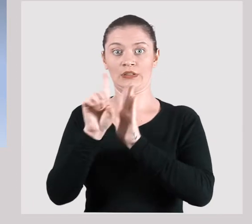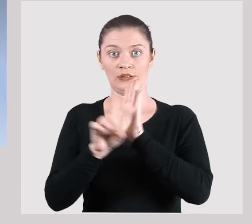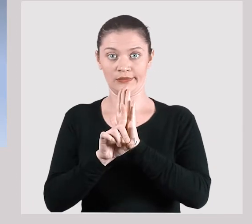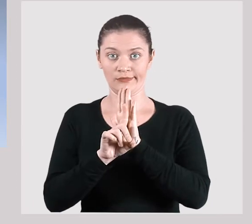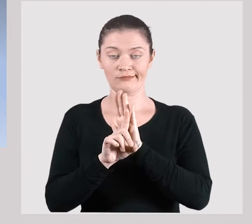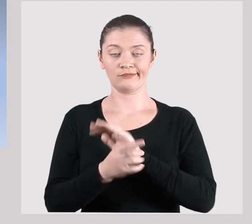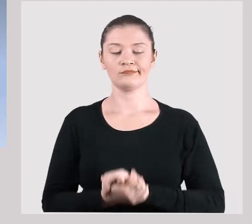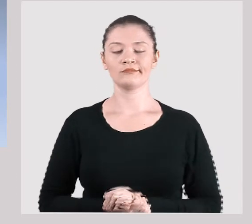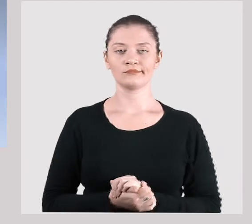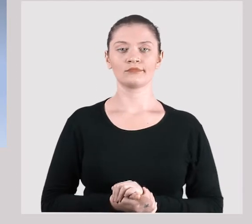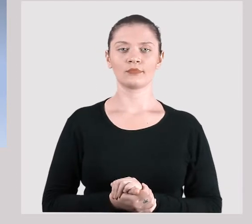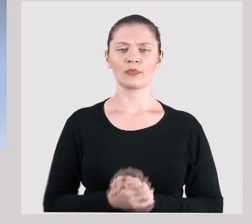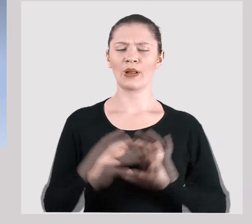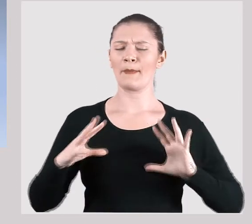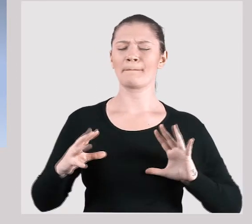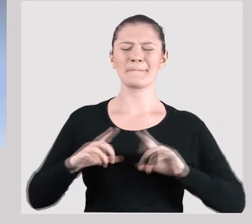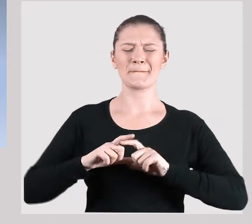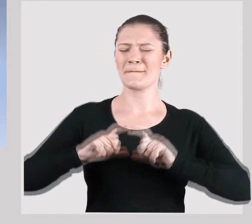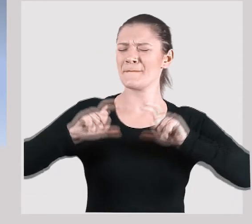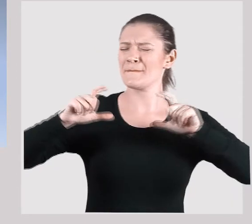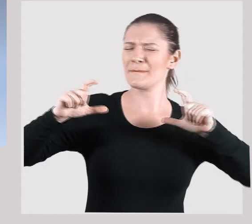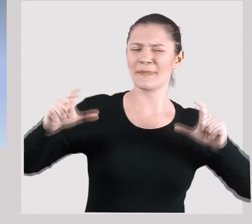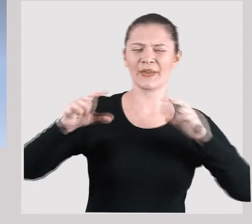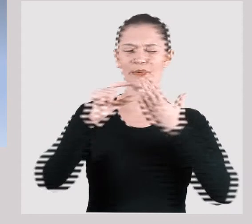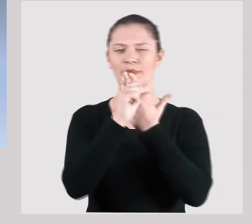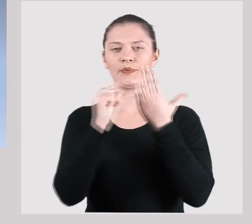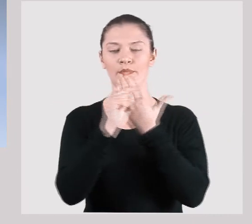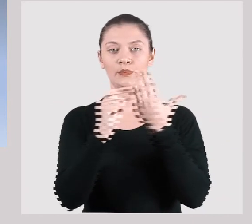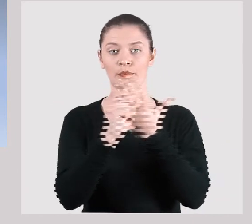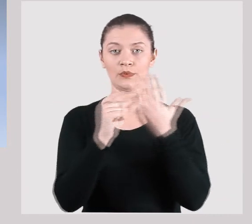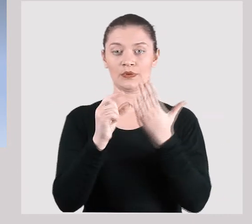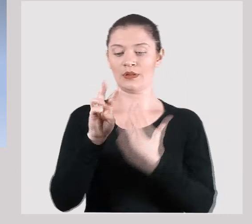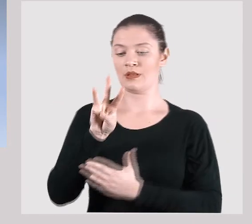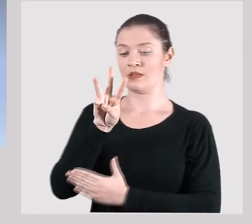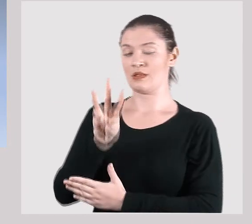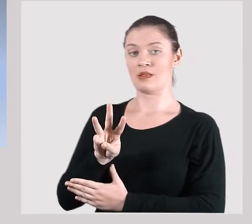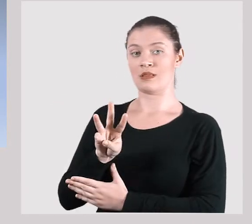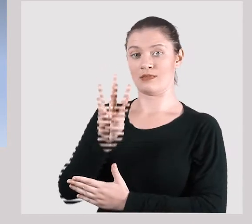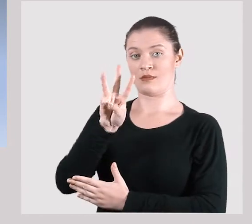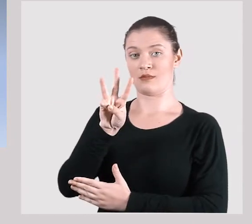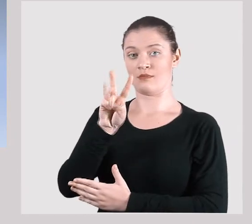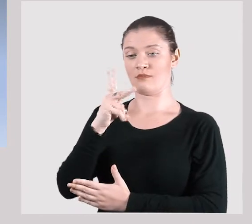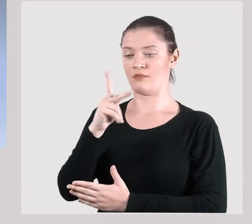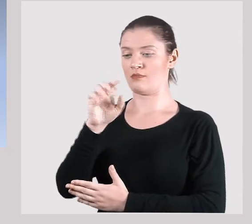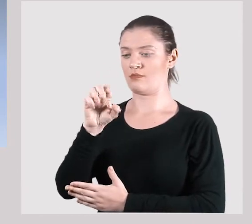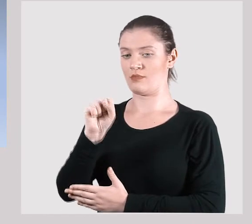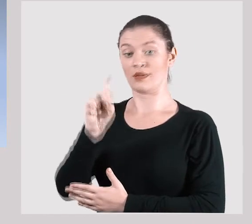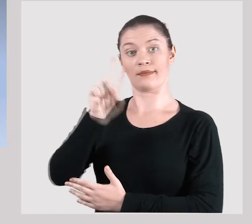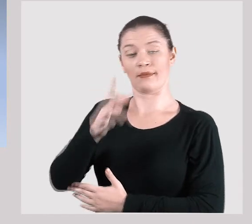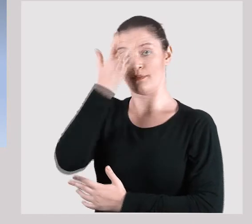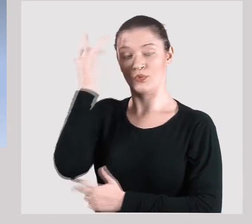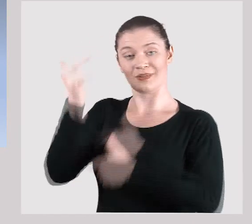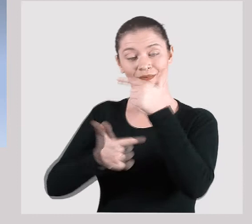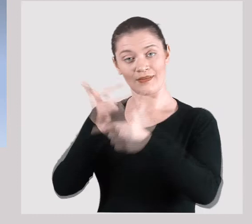os autores, né, a maioria dos autores desse guideline da WPATH são pessoas que trabalham com transgênero, então